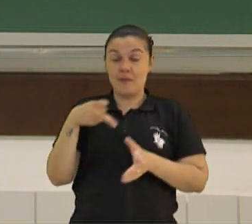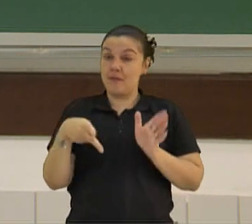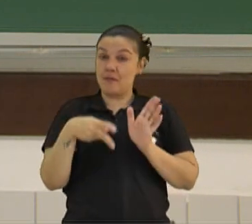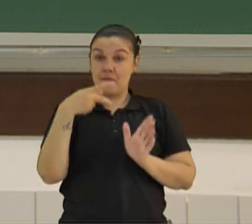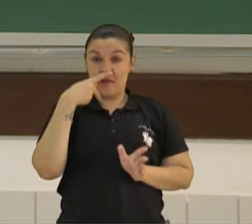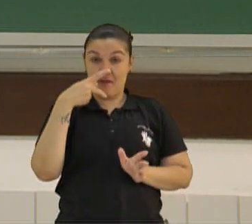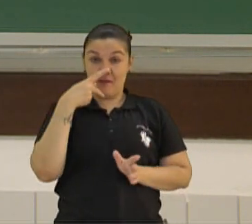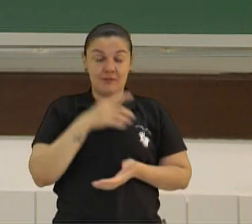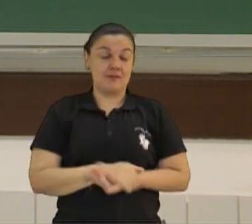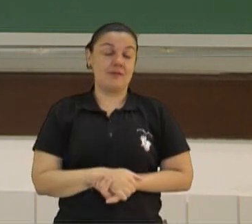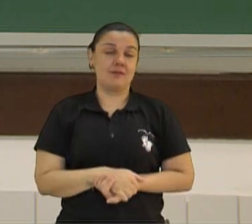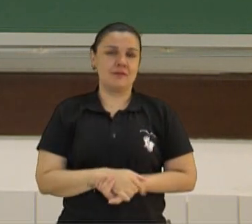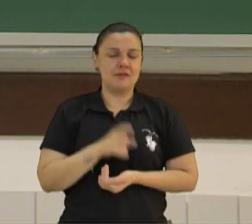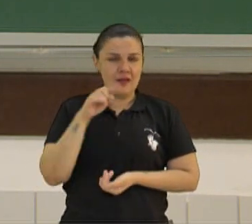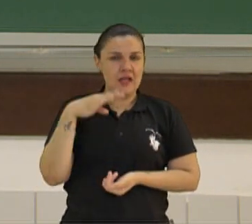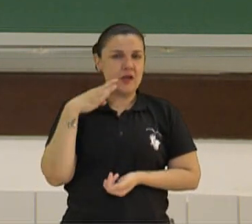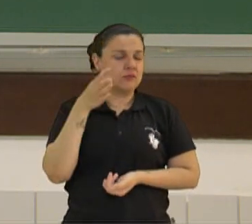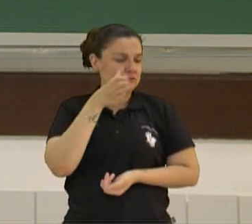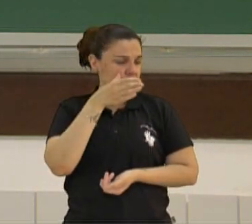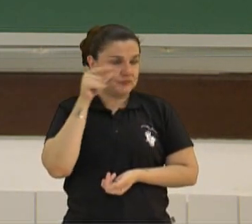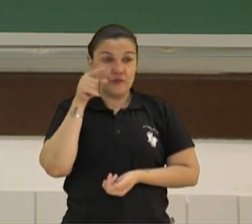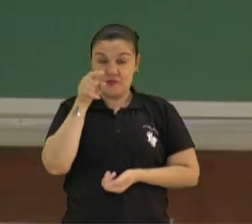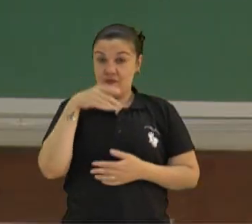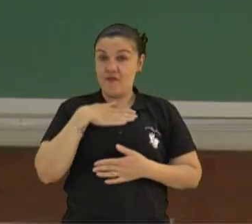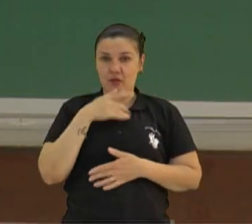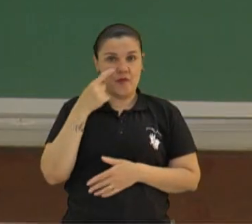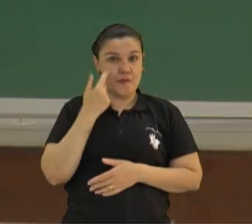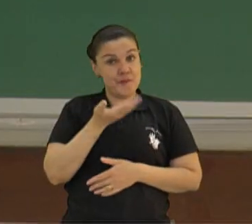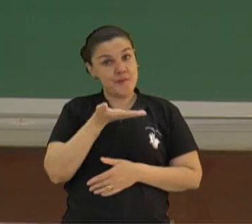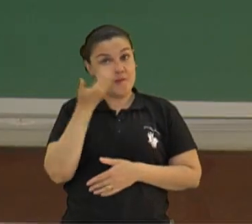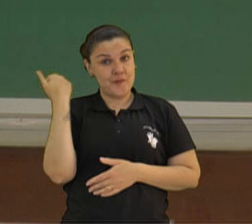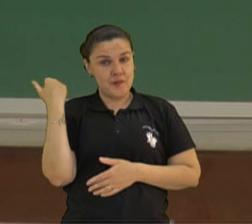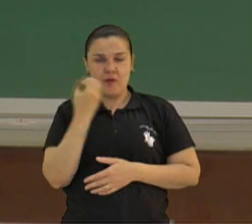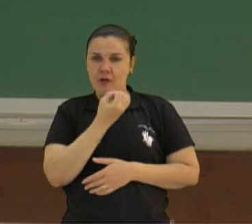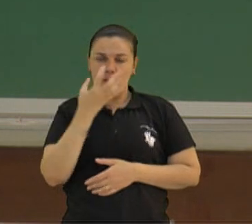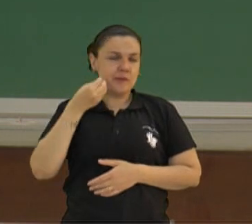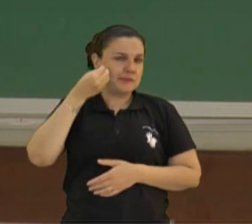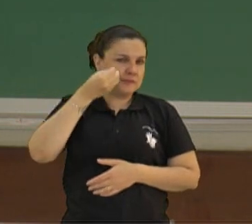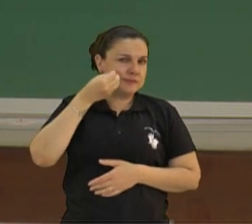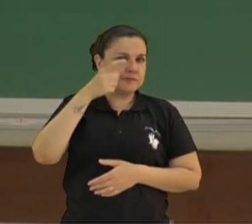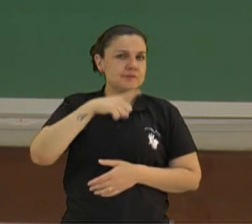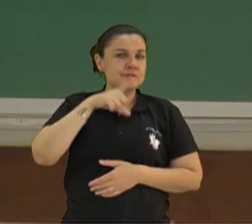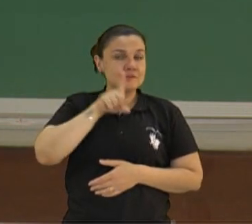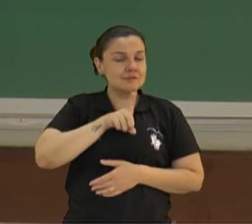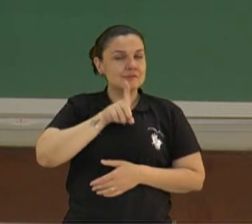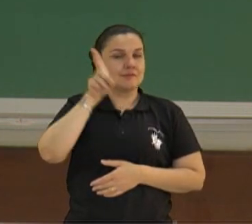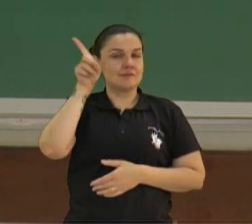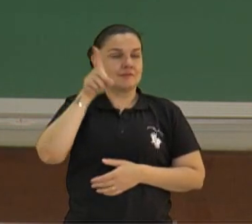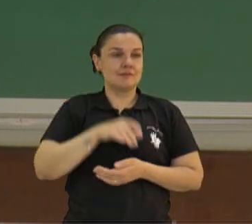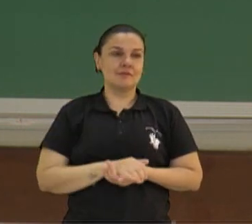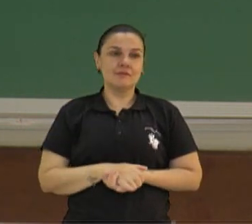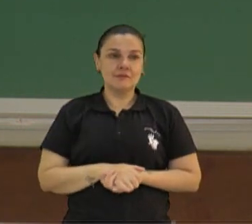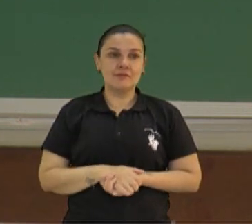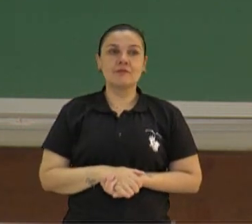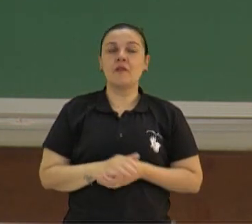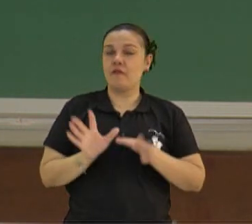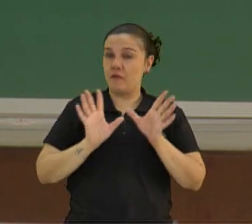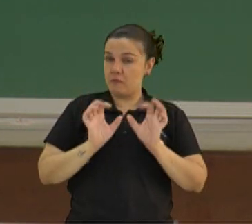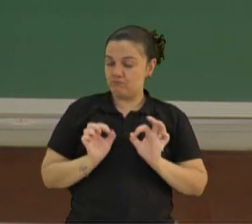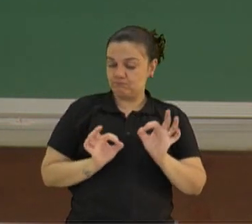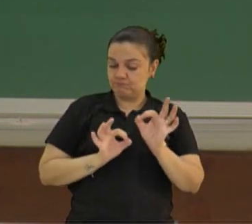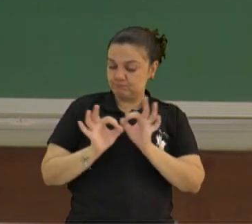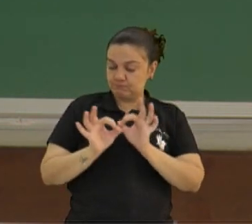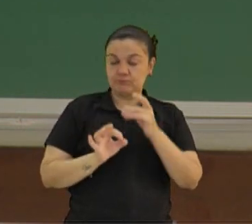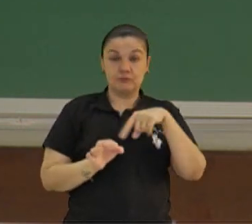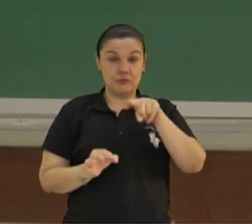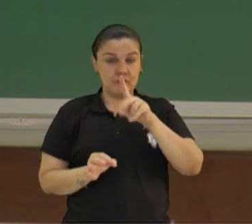visita? Pessoal, pode ser que você vai gostar muito. Vamos ver um pouquinho de alguns experimentos que foram assim bem elaborados